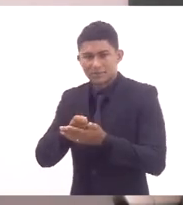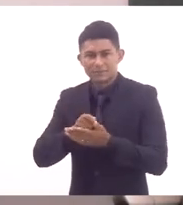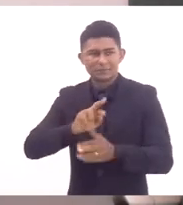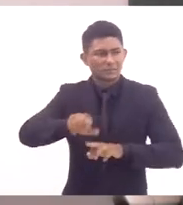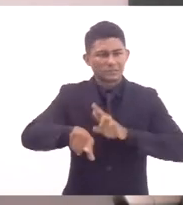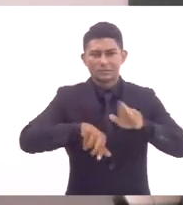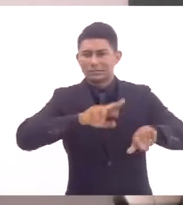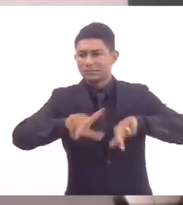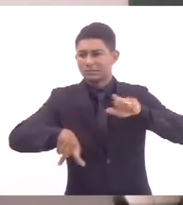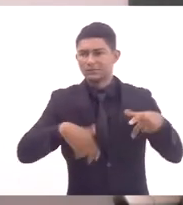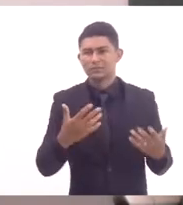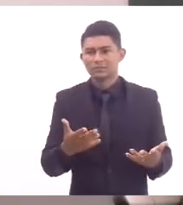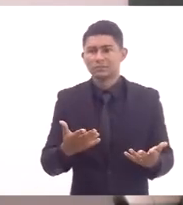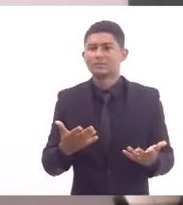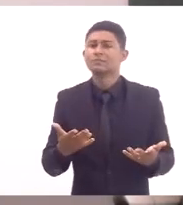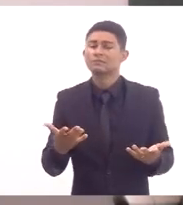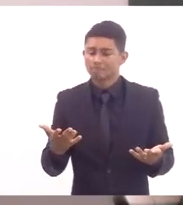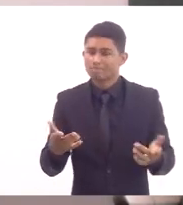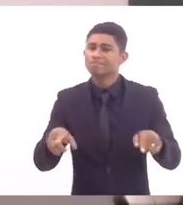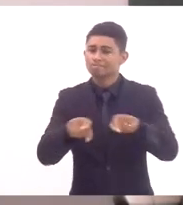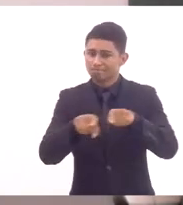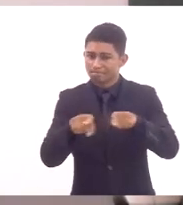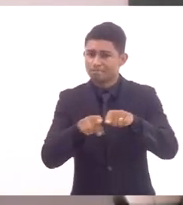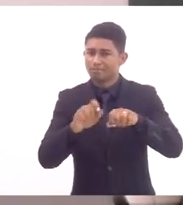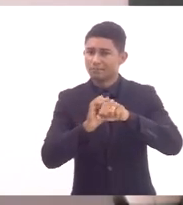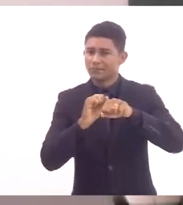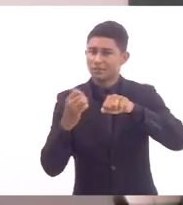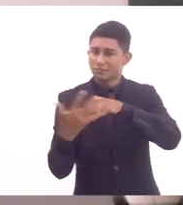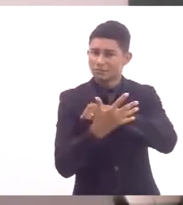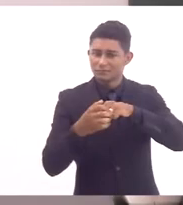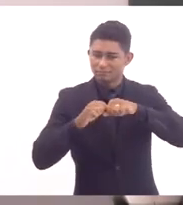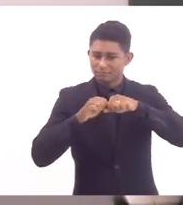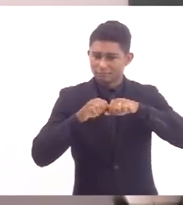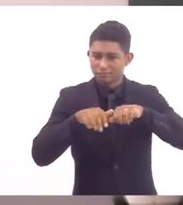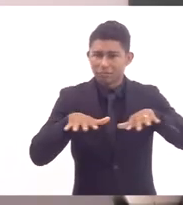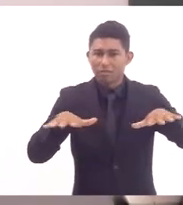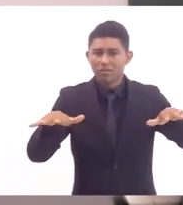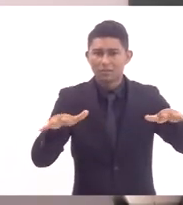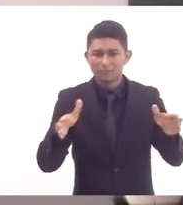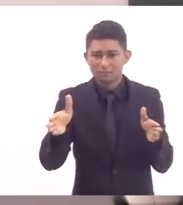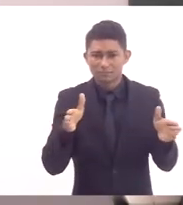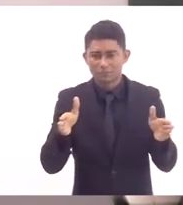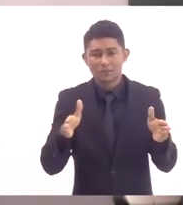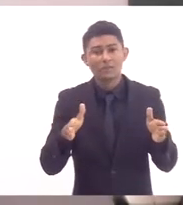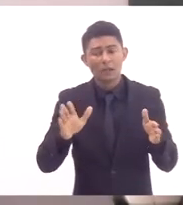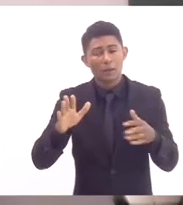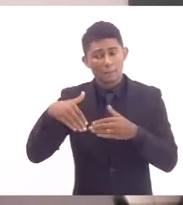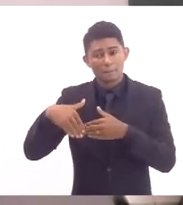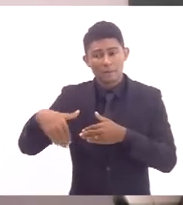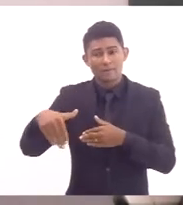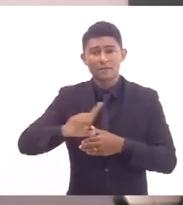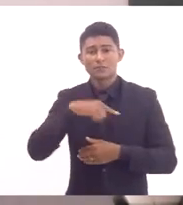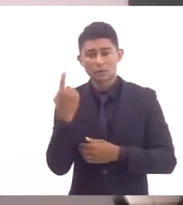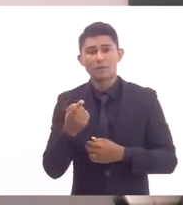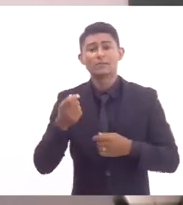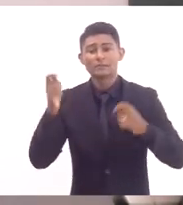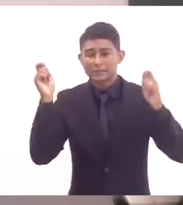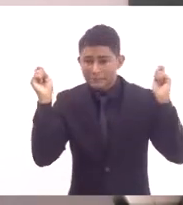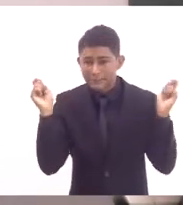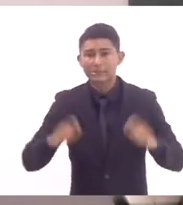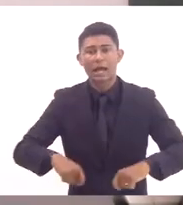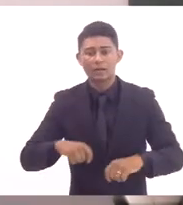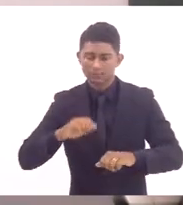falando do momento que nós temos a chance de próximo a mente mudar essa realidade e depende de nós também